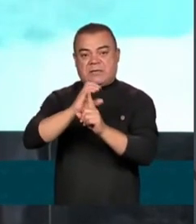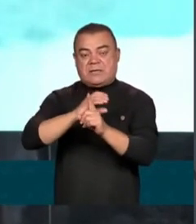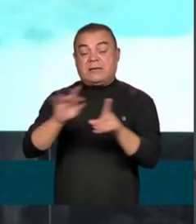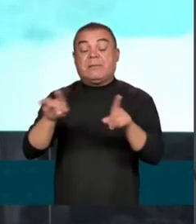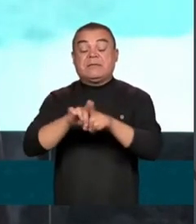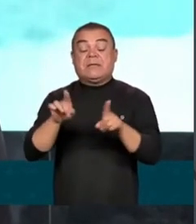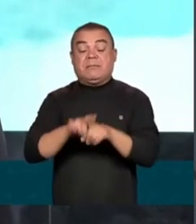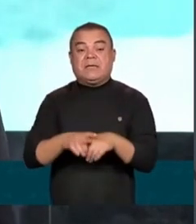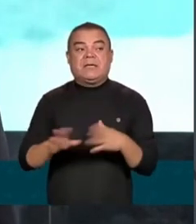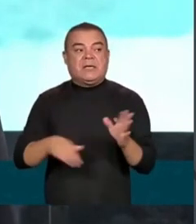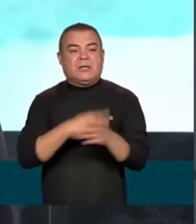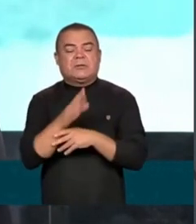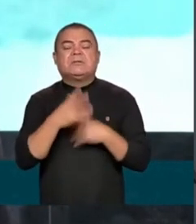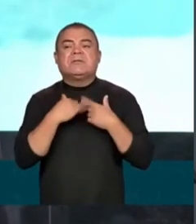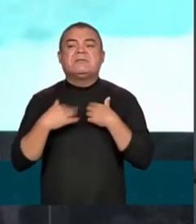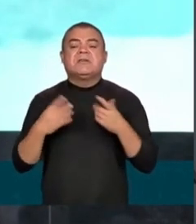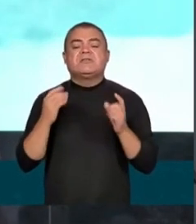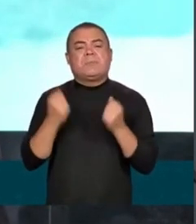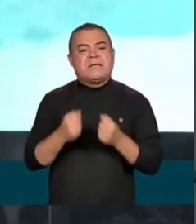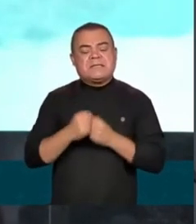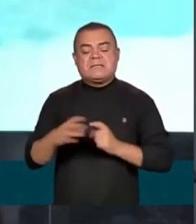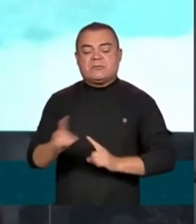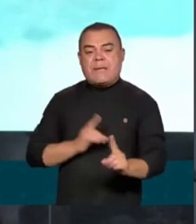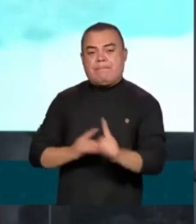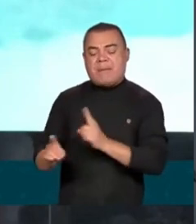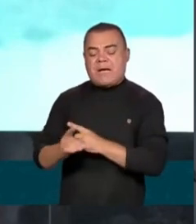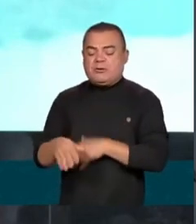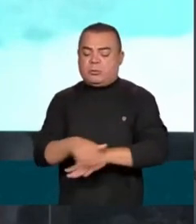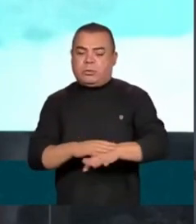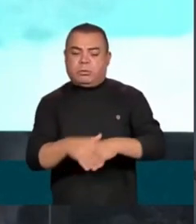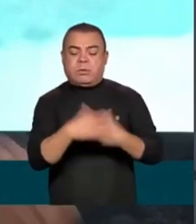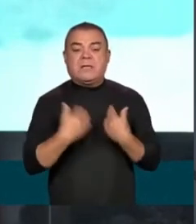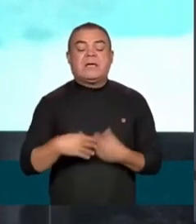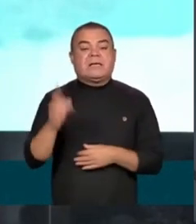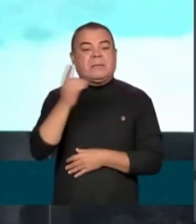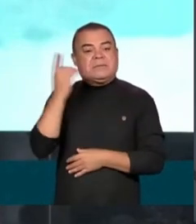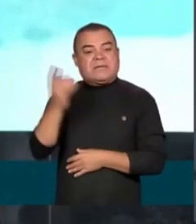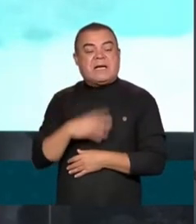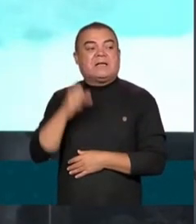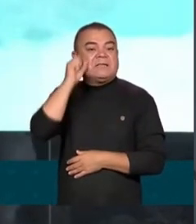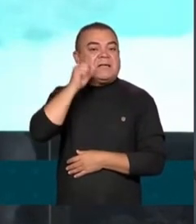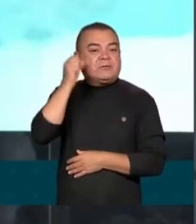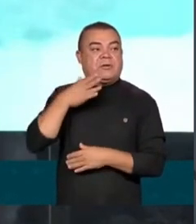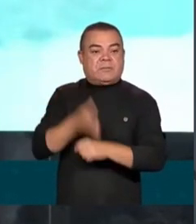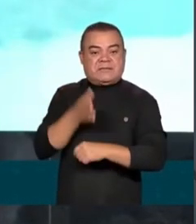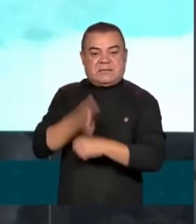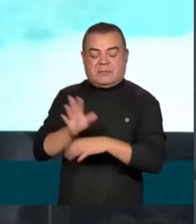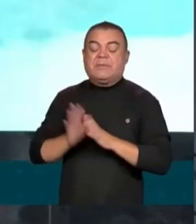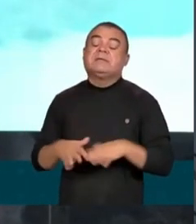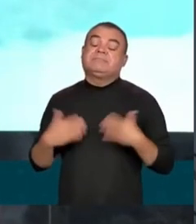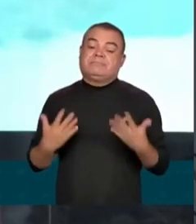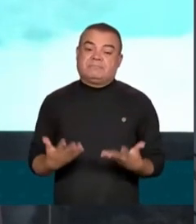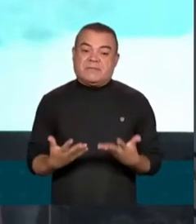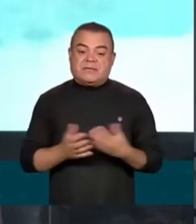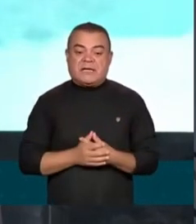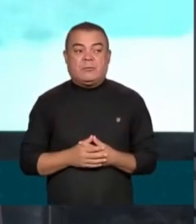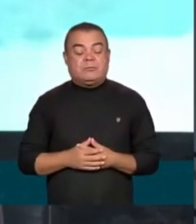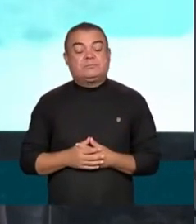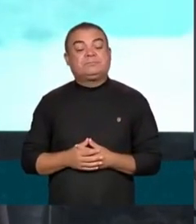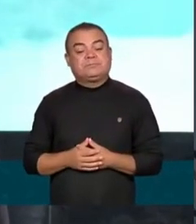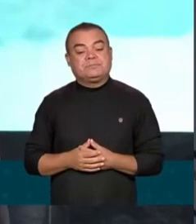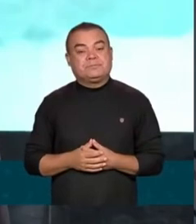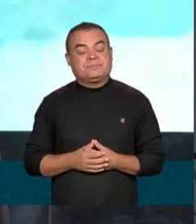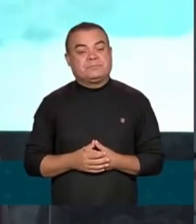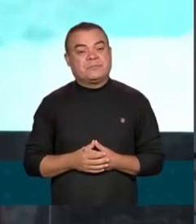tem toda a vontade de um debate quando você monta a comissão mista os deputados senadores que participam debatem que é a comissão